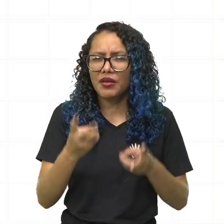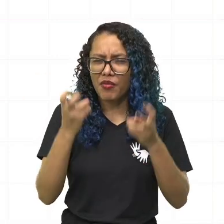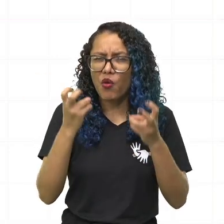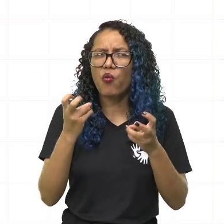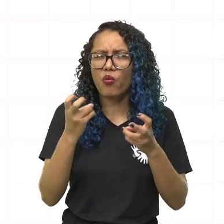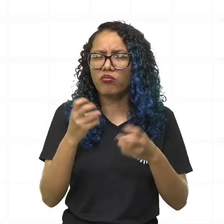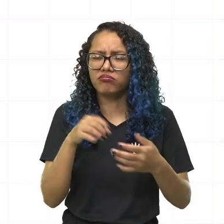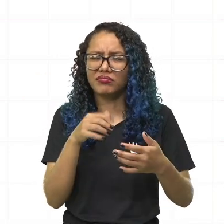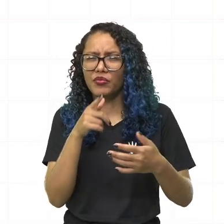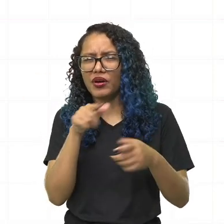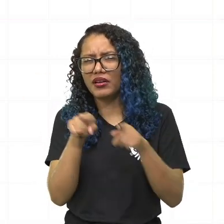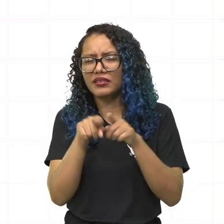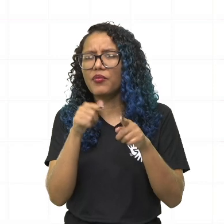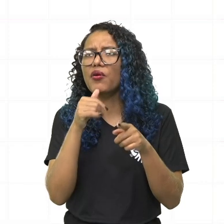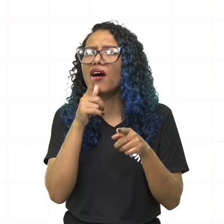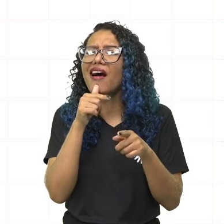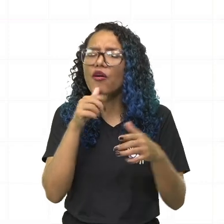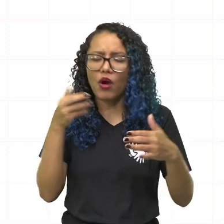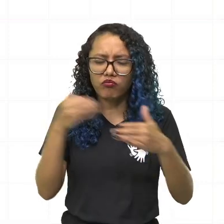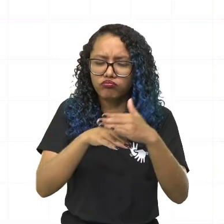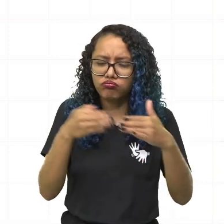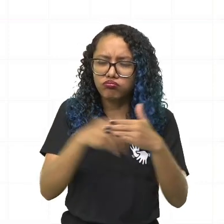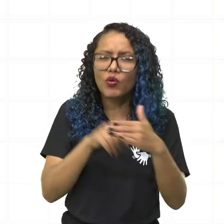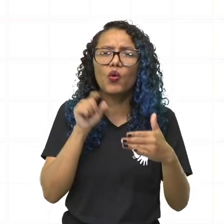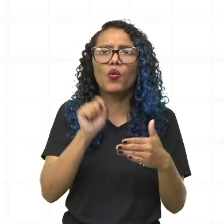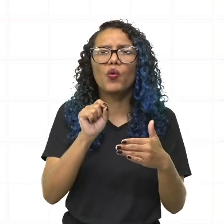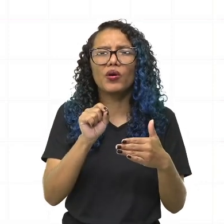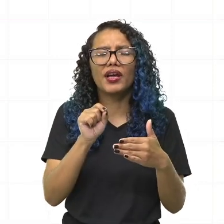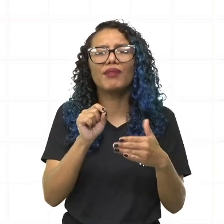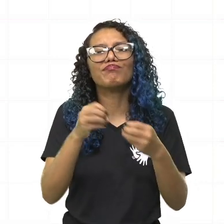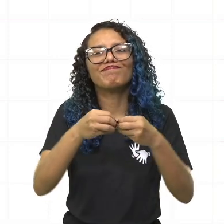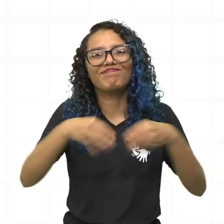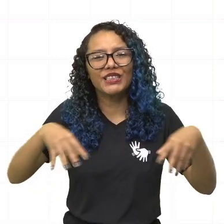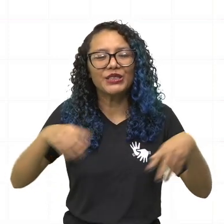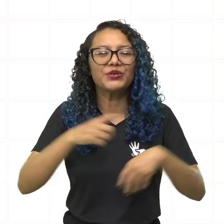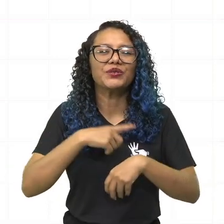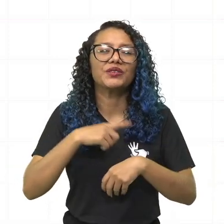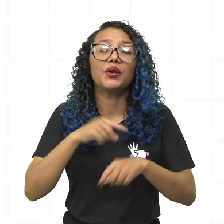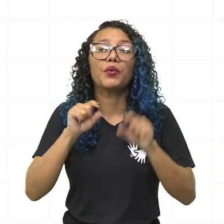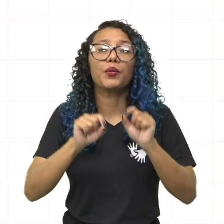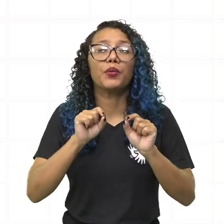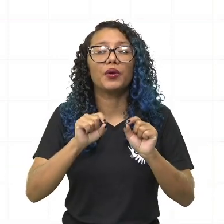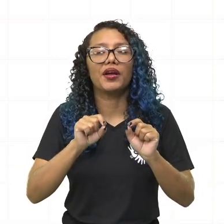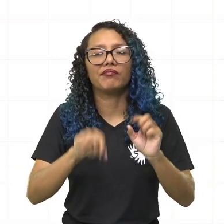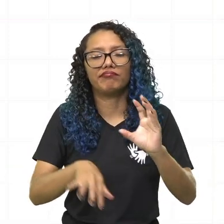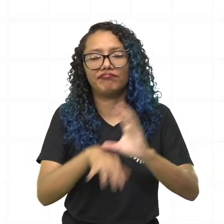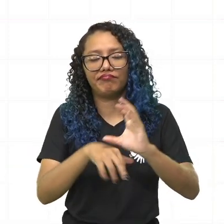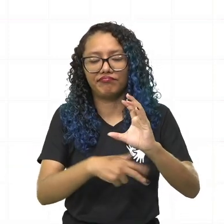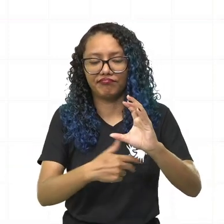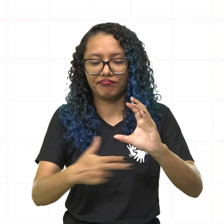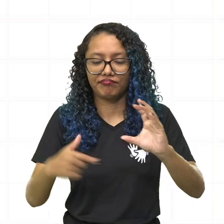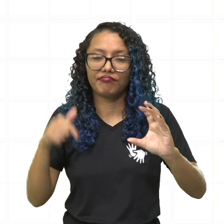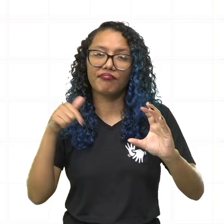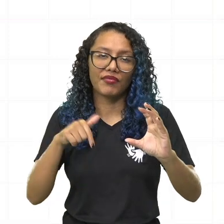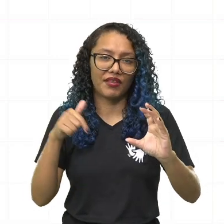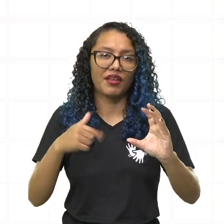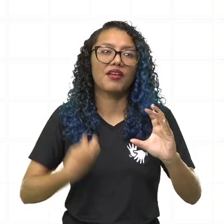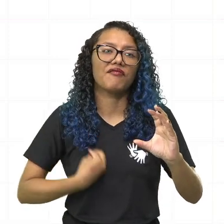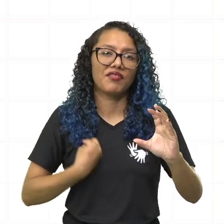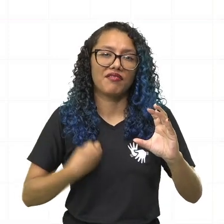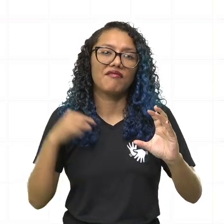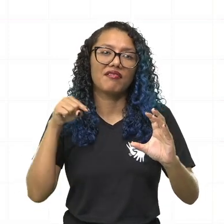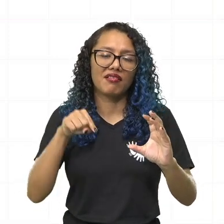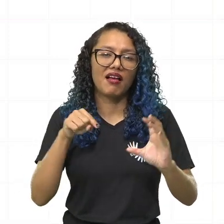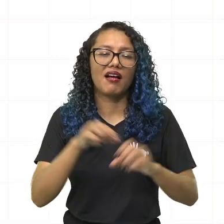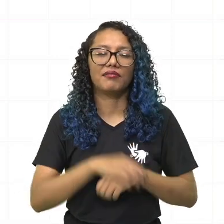imagem, né, que a água fica acumulada, ela acaba prejudicando toda a fauna que morava ali, né? A água não